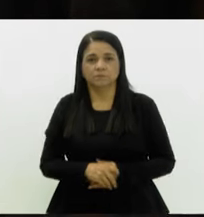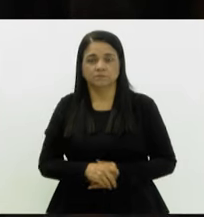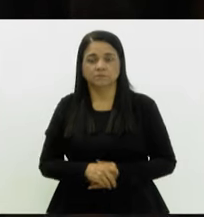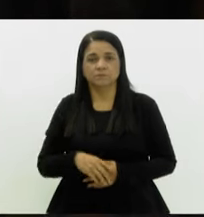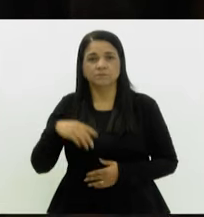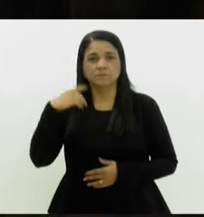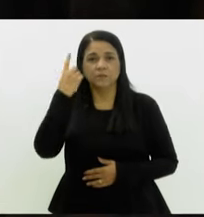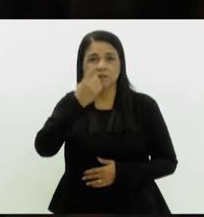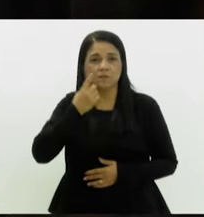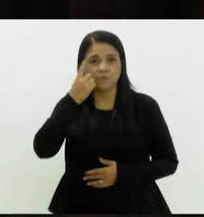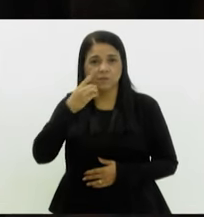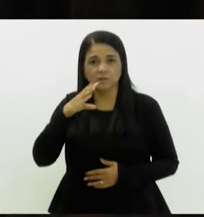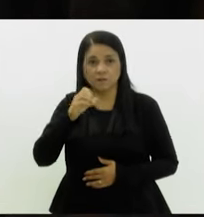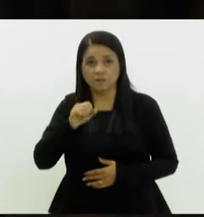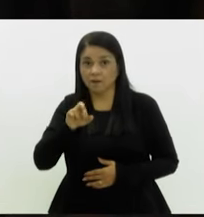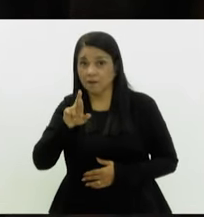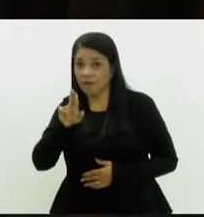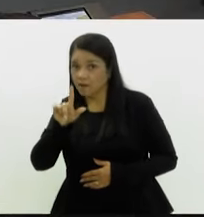Deputada Carla Machado.